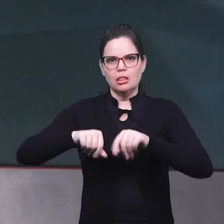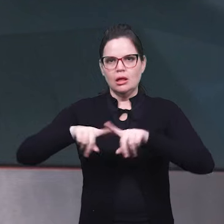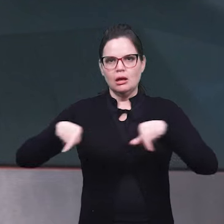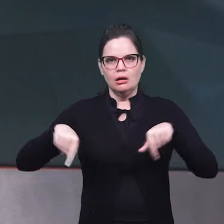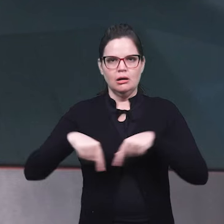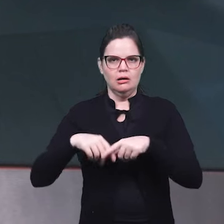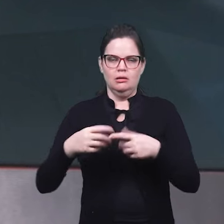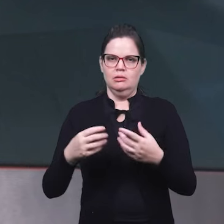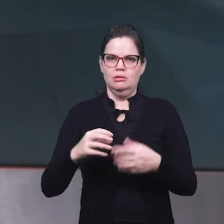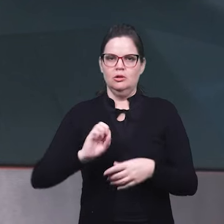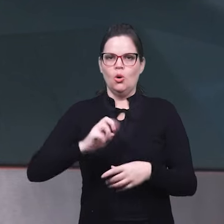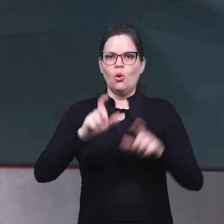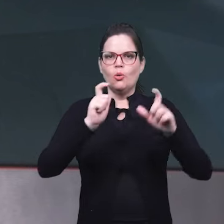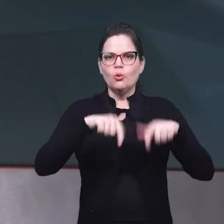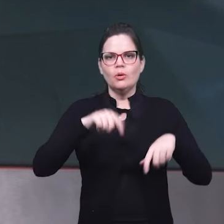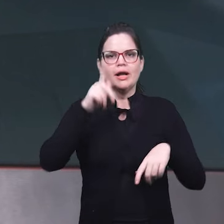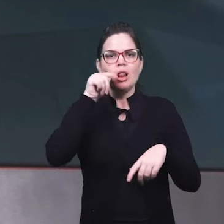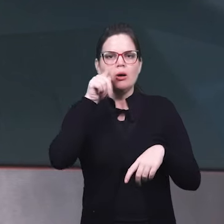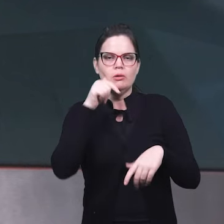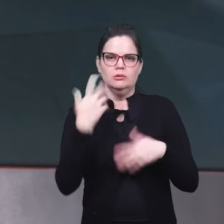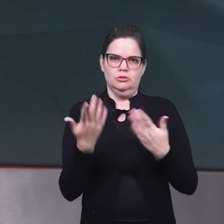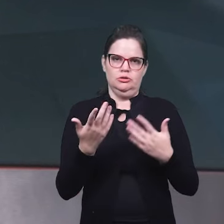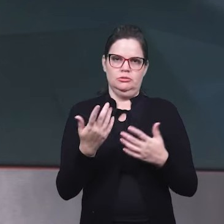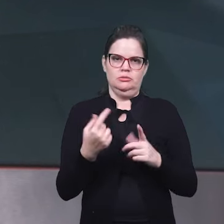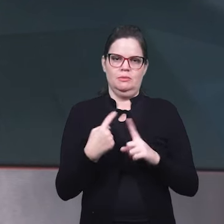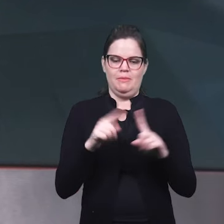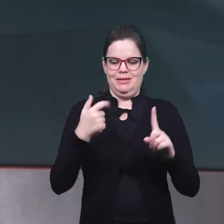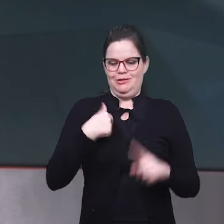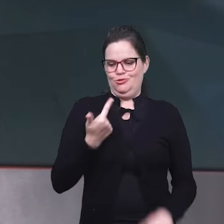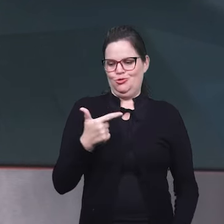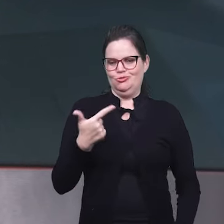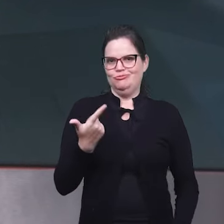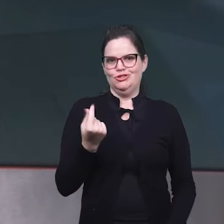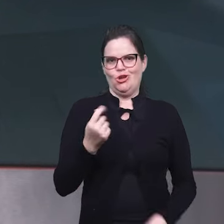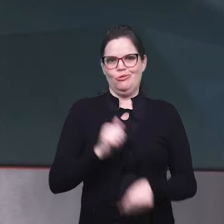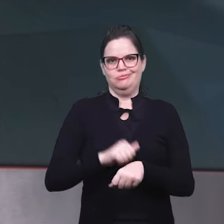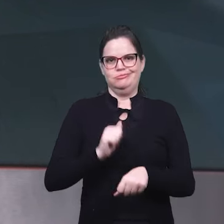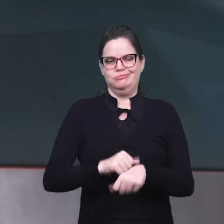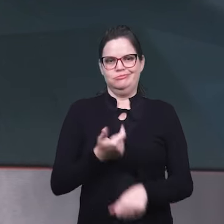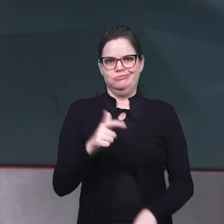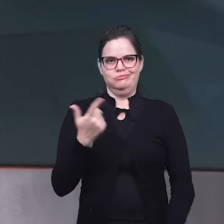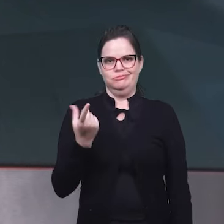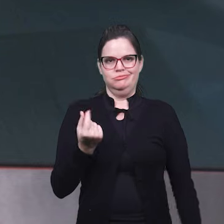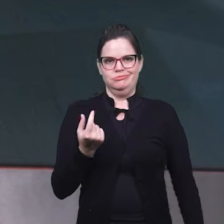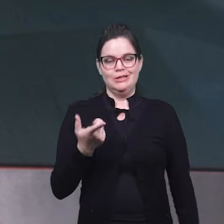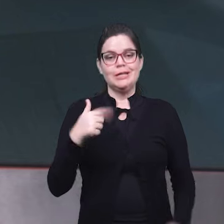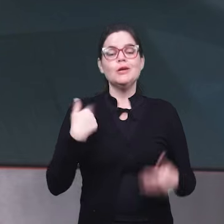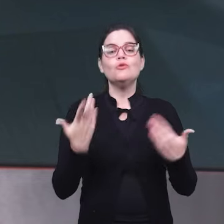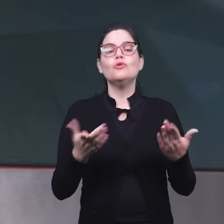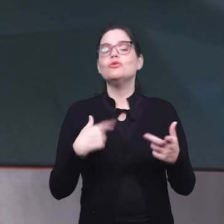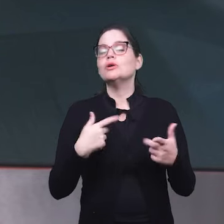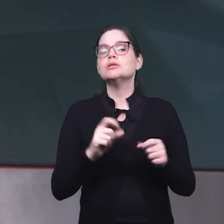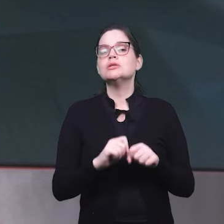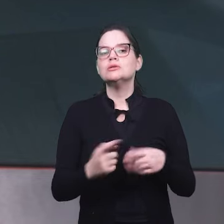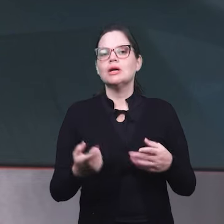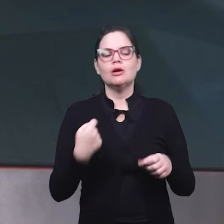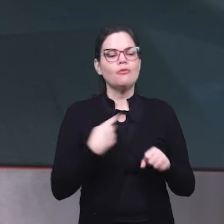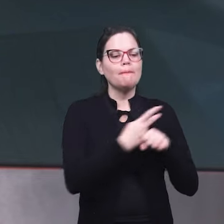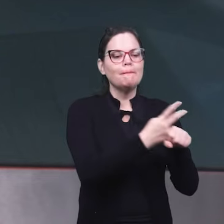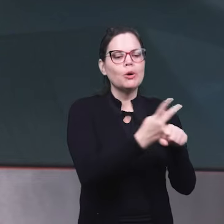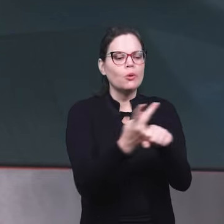uma sala de trabalho. Eu não tenho dinheiro, então eu preciso me recorrer